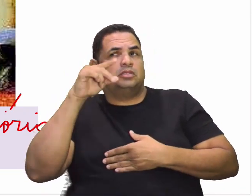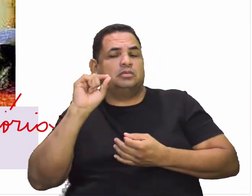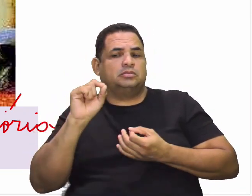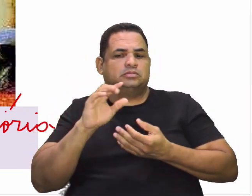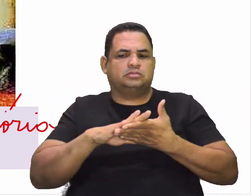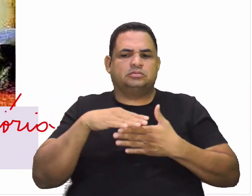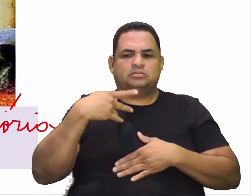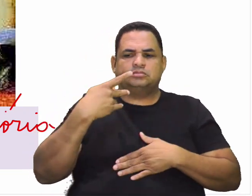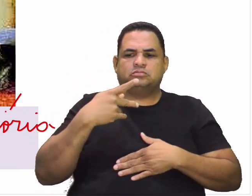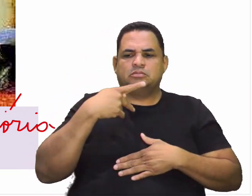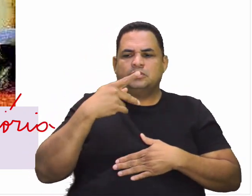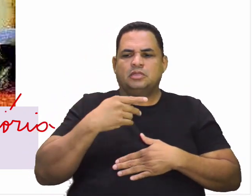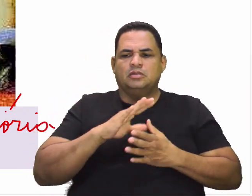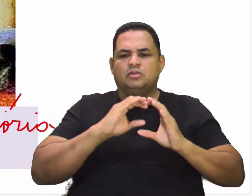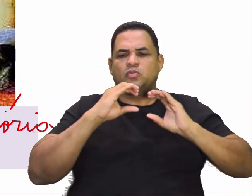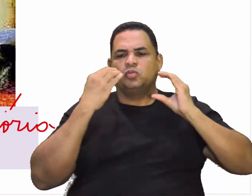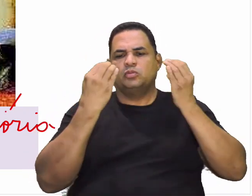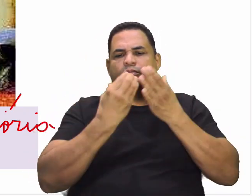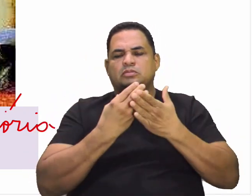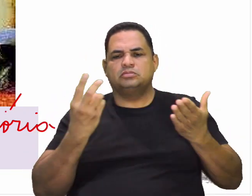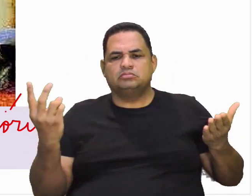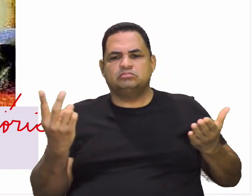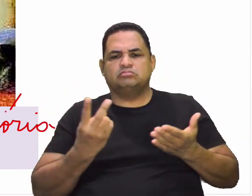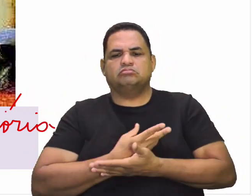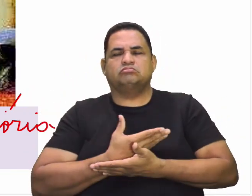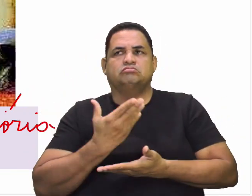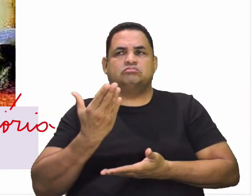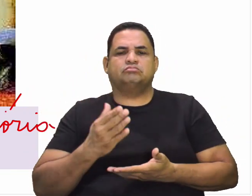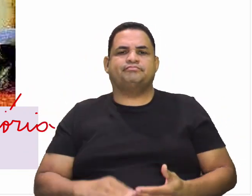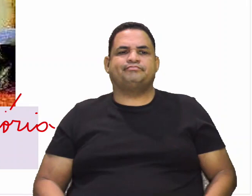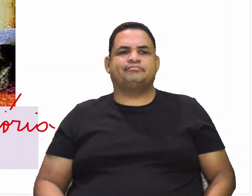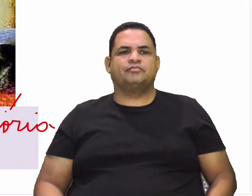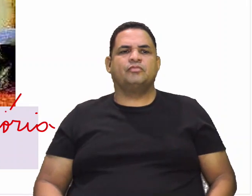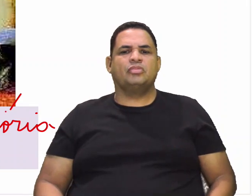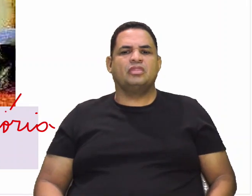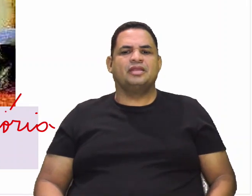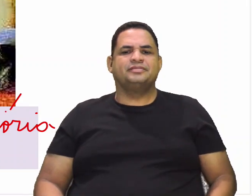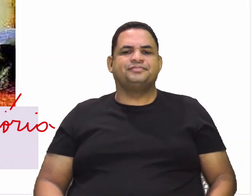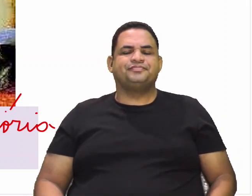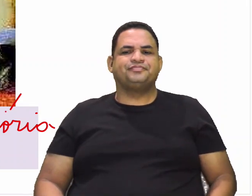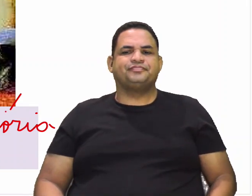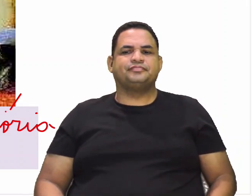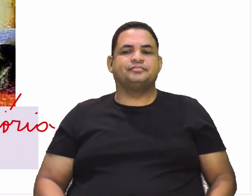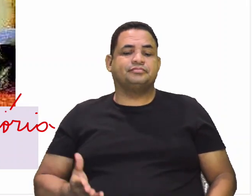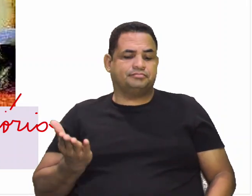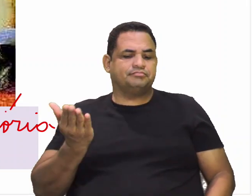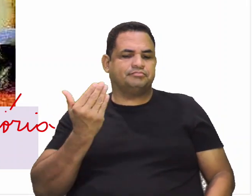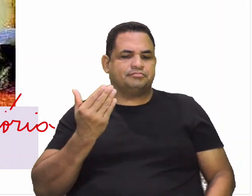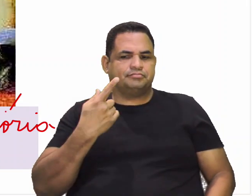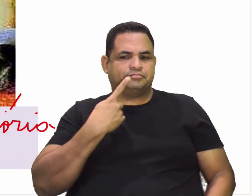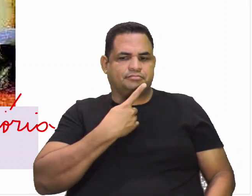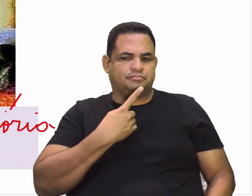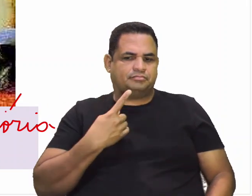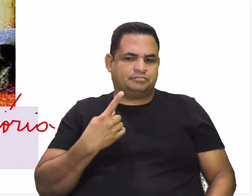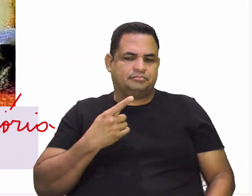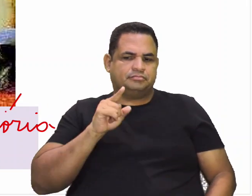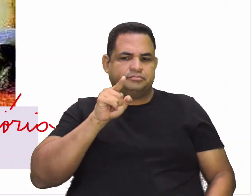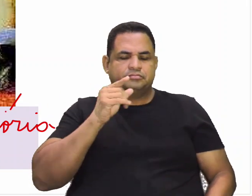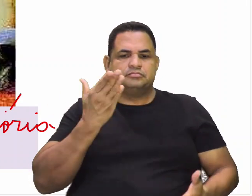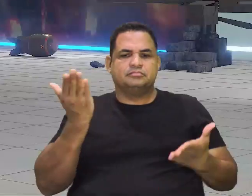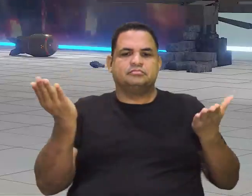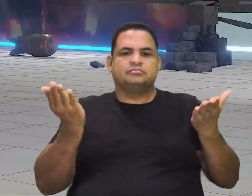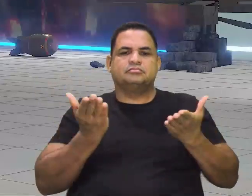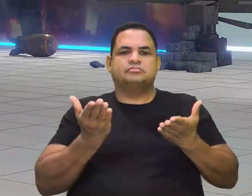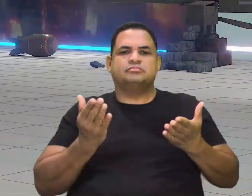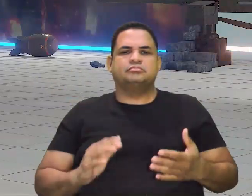elas contam como aquela comunidade aconteceu lá. Então, aluno, vem aqui comigo, vem aqui comigo, vem aqui comigo, por quê? Vocês